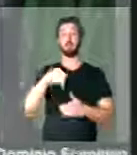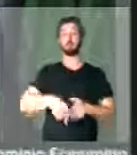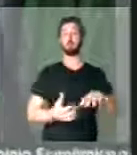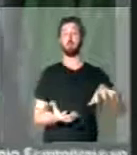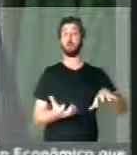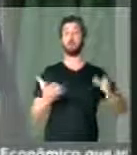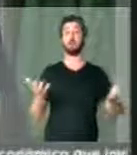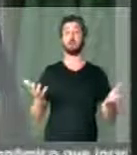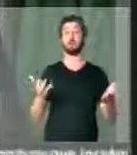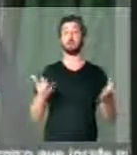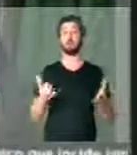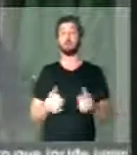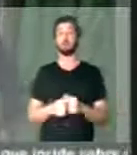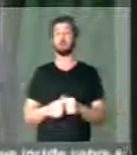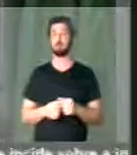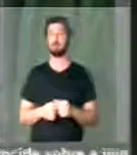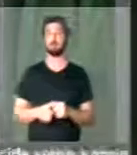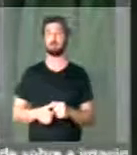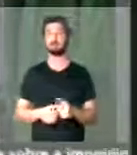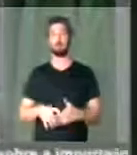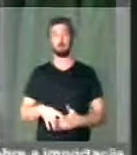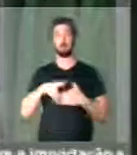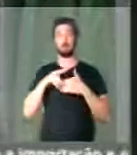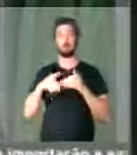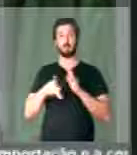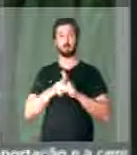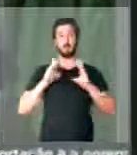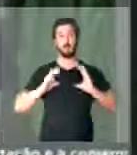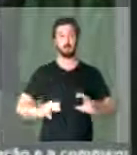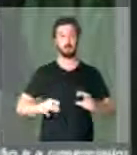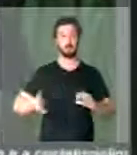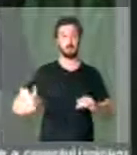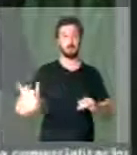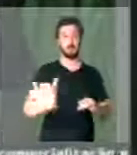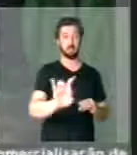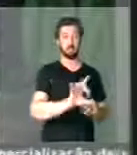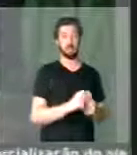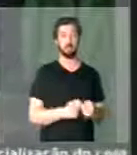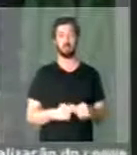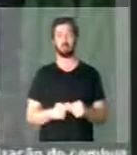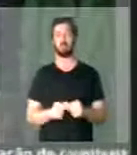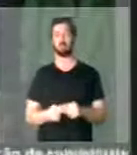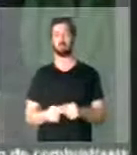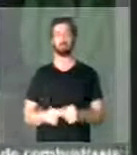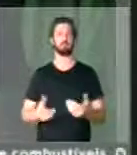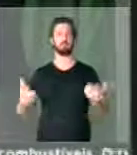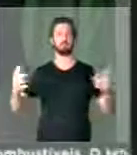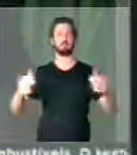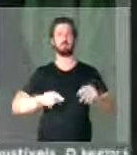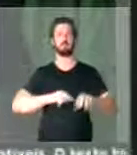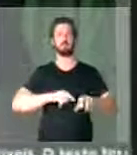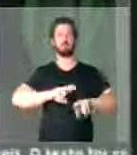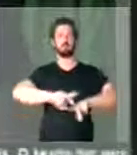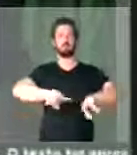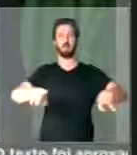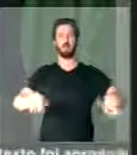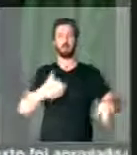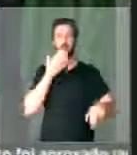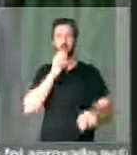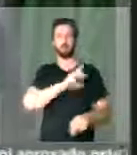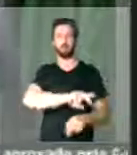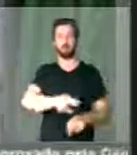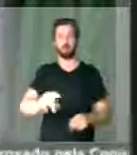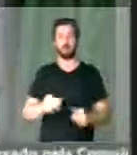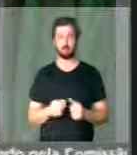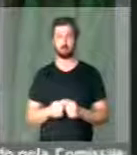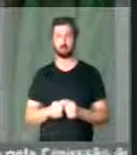parlamento onde há representação dos cidadãos brasileiros nos seus mais variados matizes nas